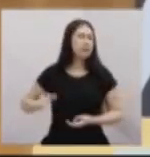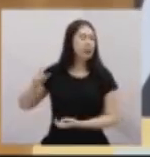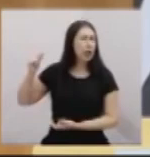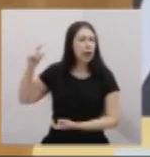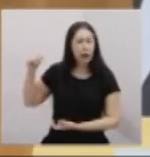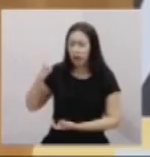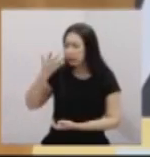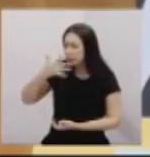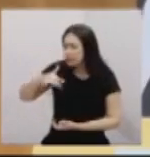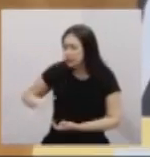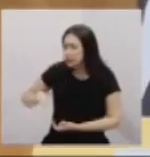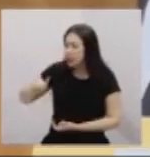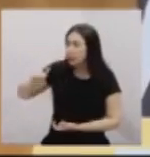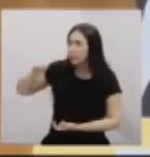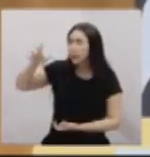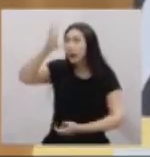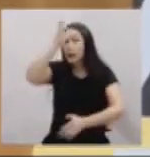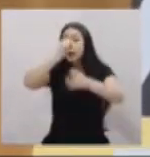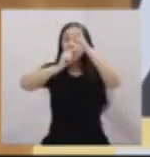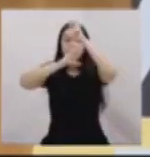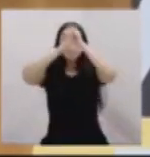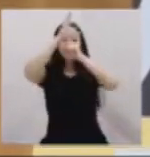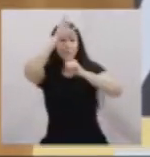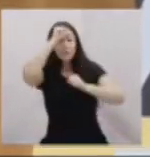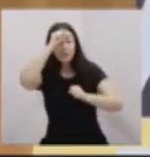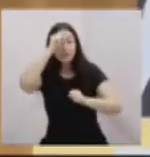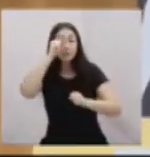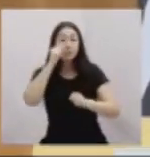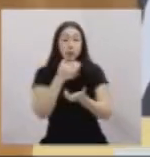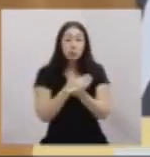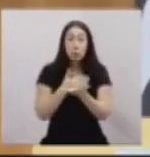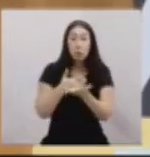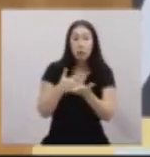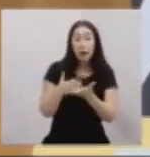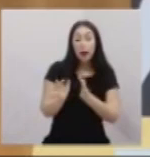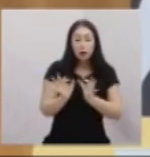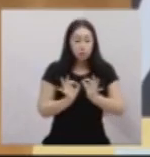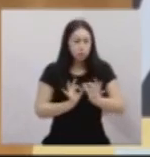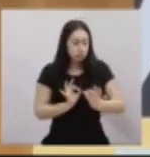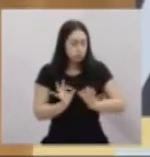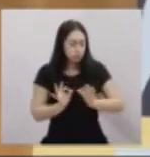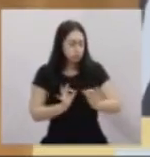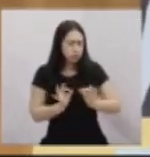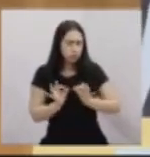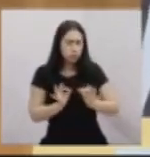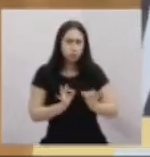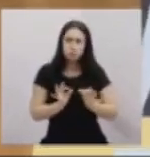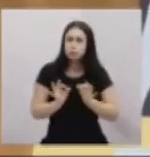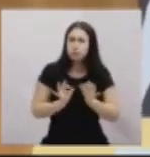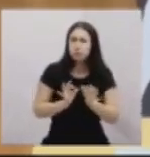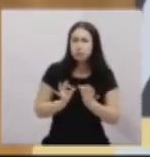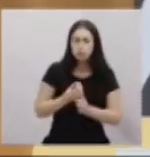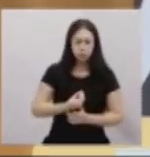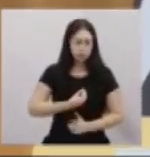aprende, se apropria e vai formando os seus próprios valores, os seus